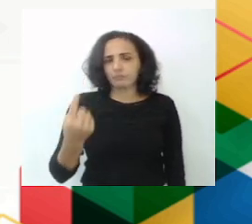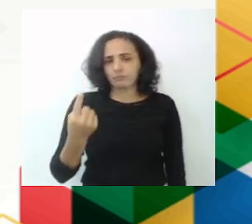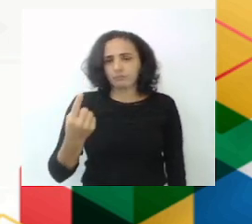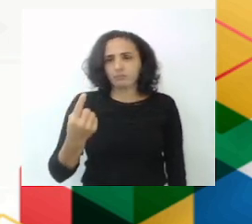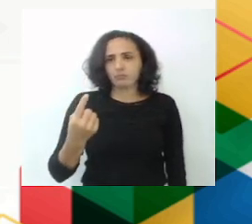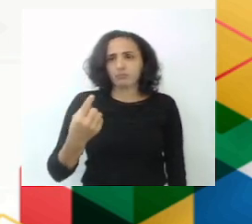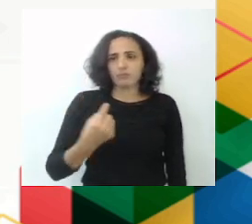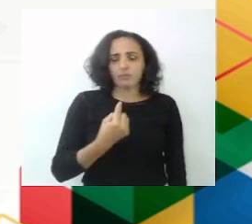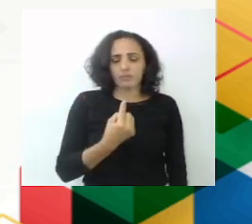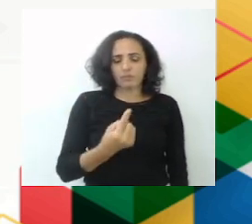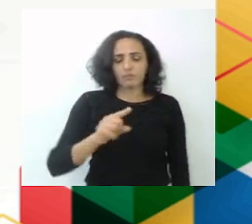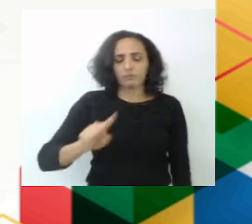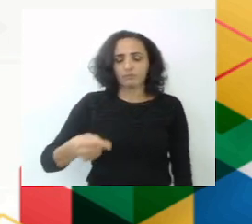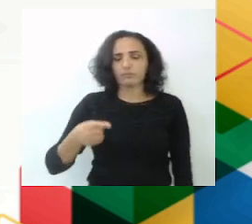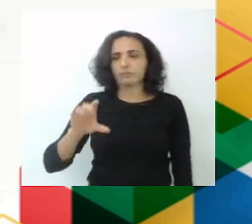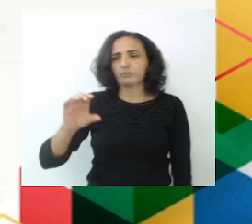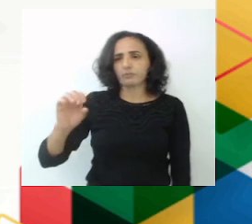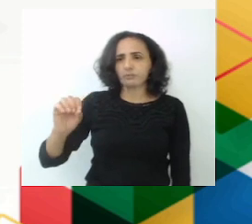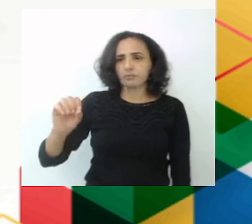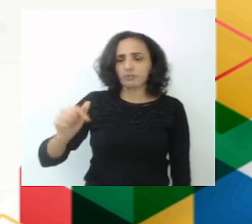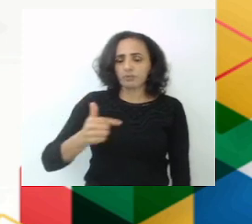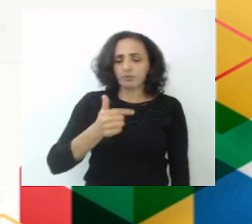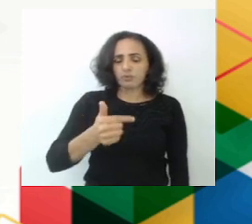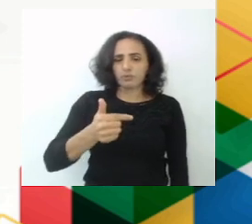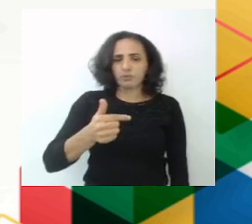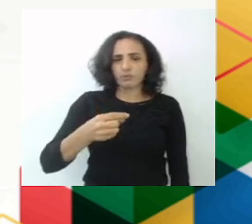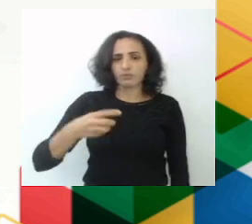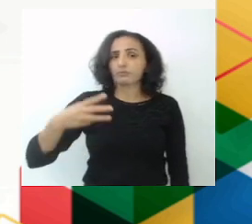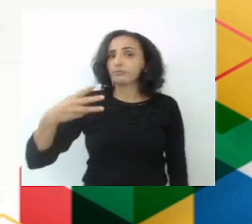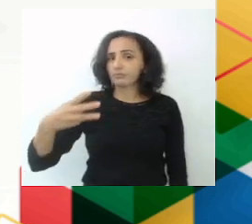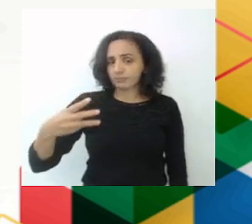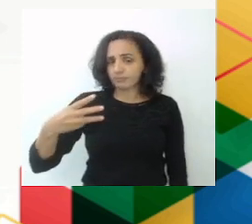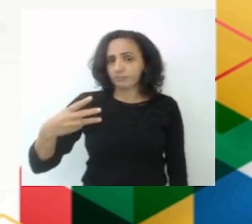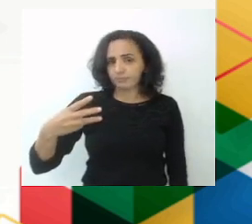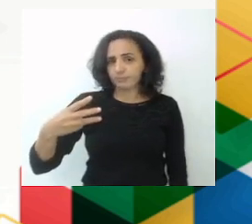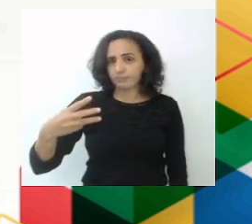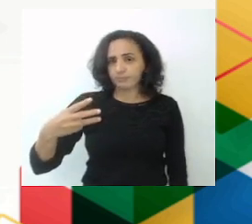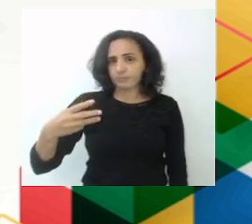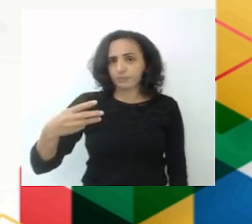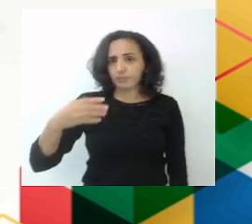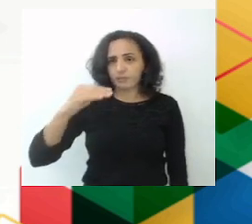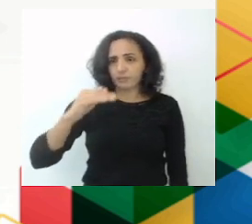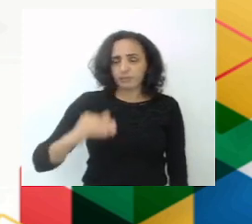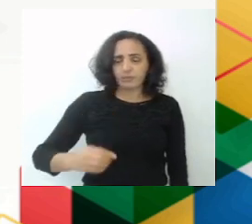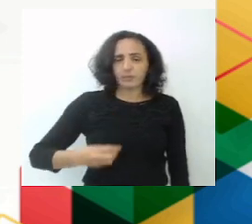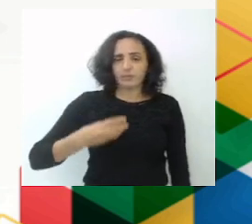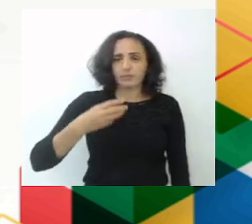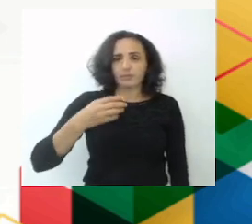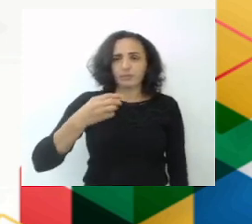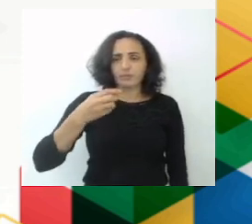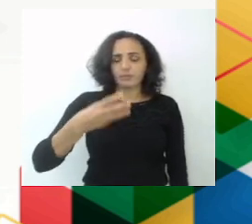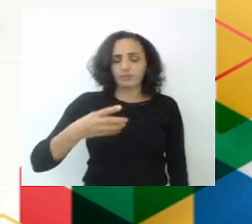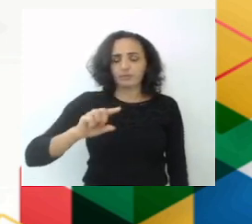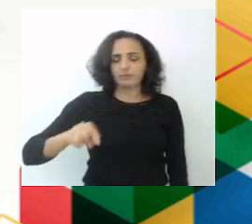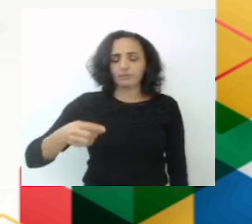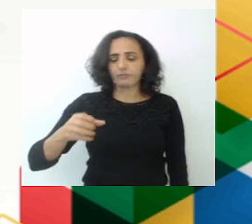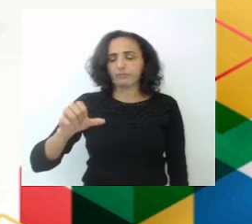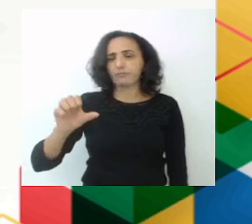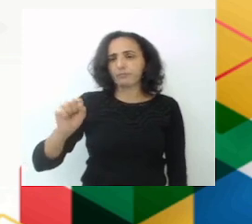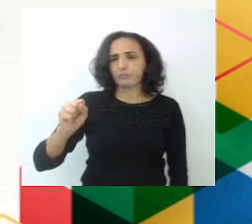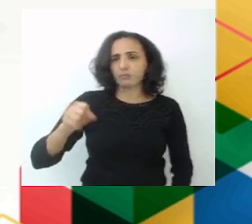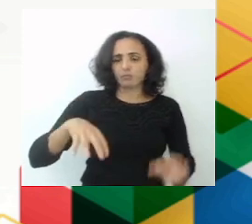1, 0. 2, 3. E 3 e 8. E vou colocar isso no